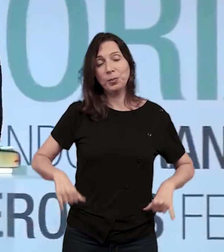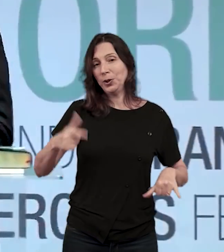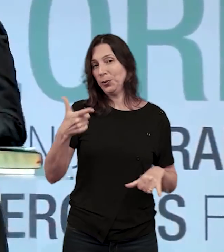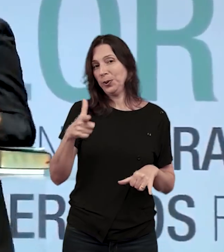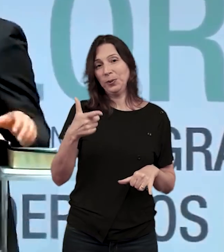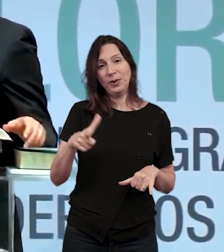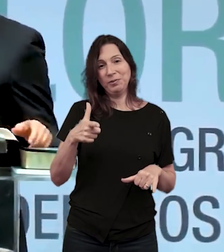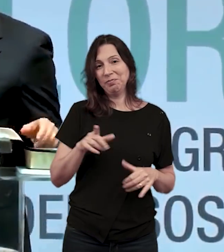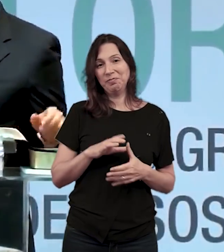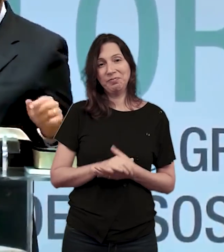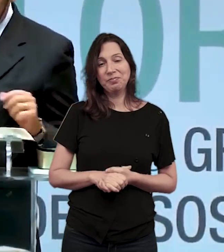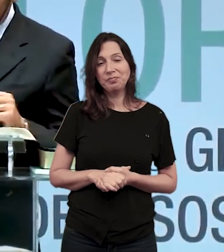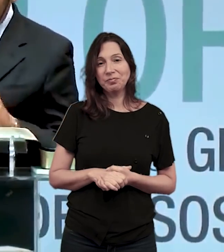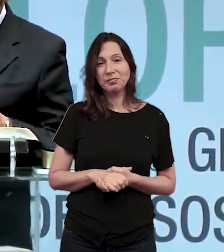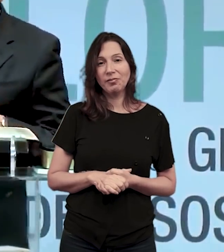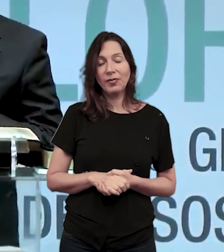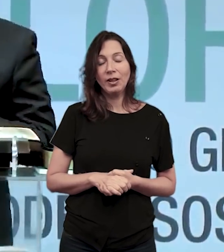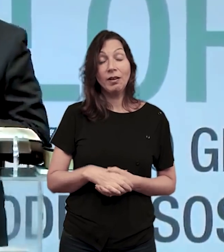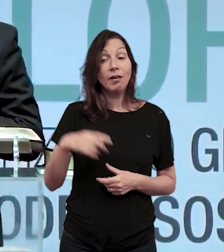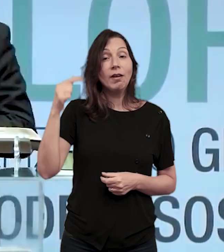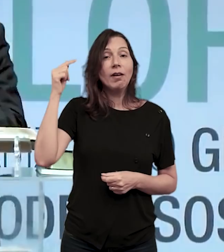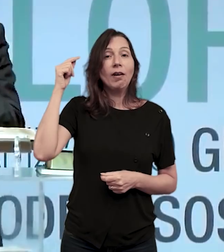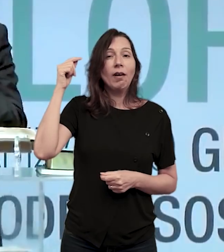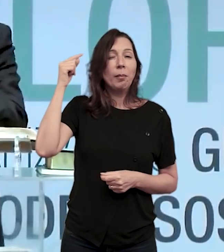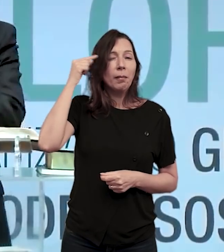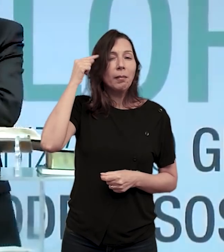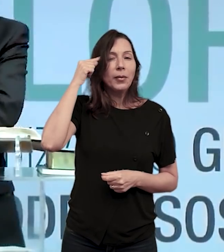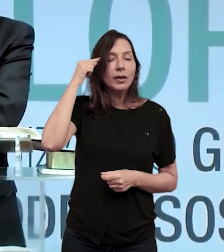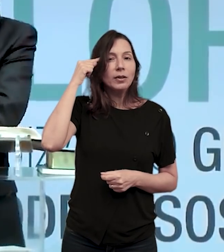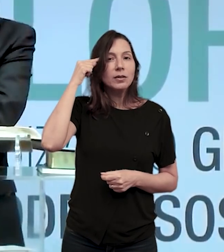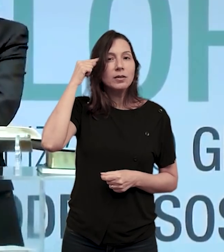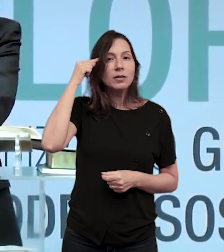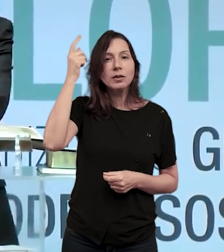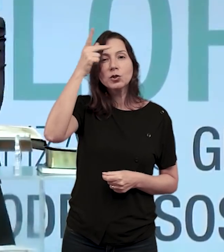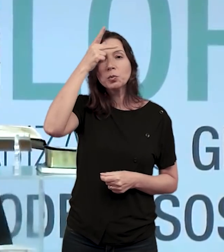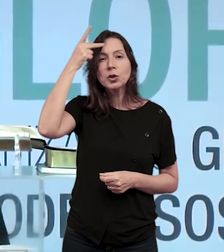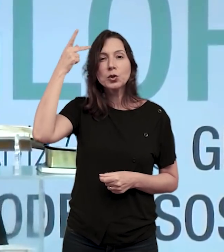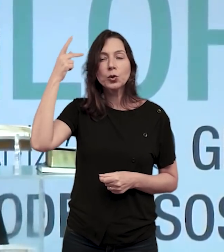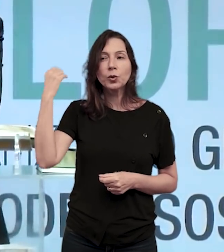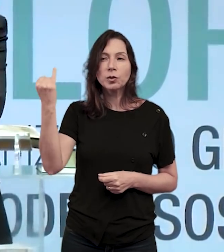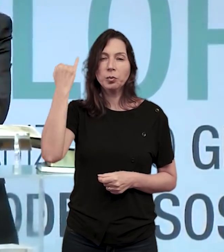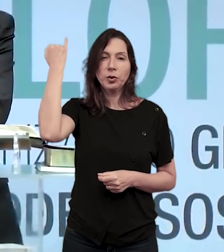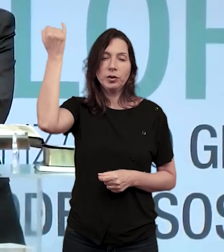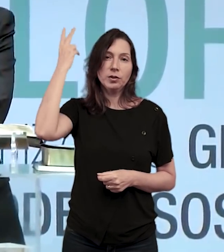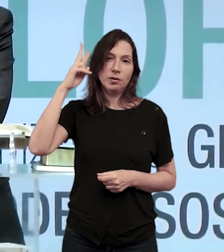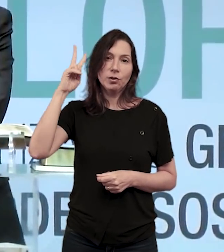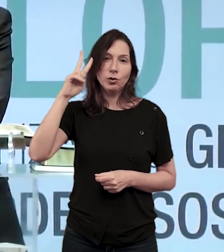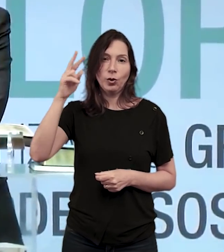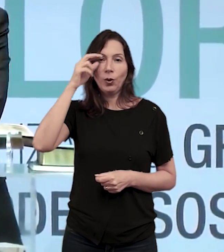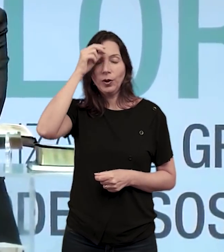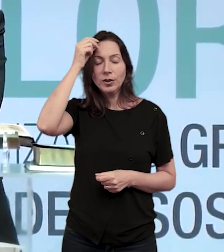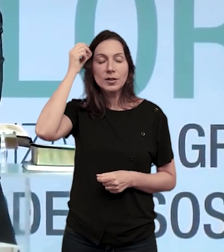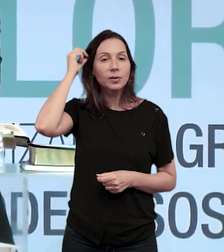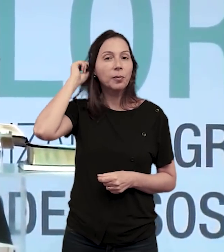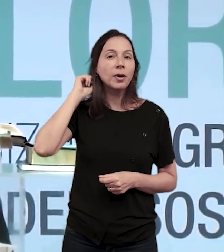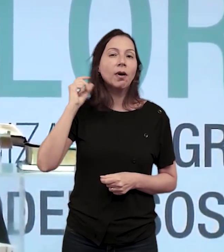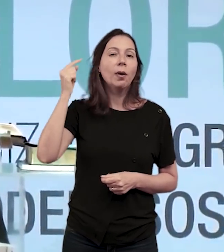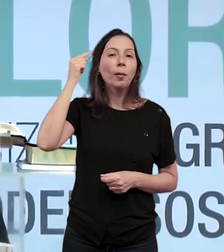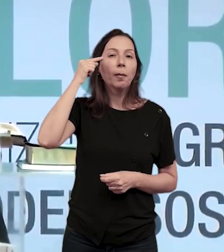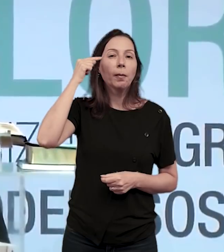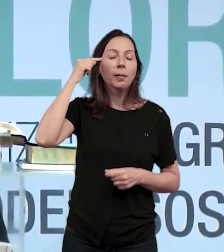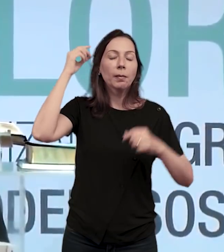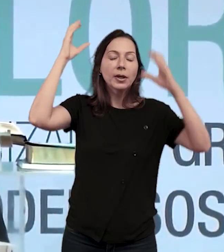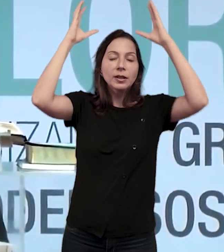em algumas pessoas da história. Nós presbiterianos gostamos muito do Calvino, não gostamos, Arival? Um homem de Deus,